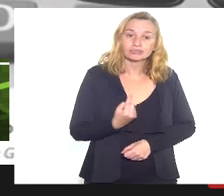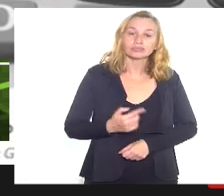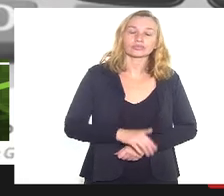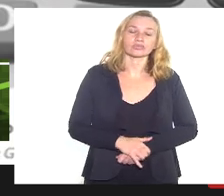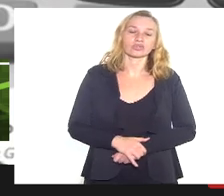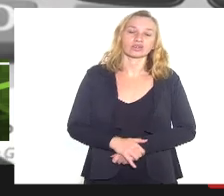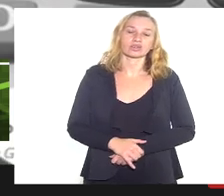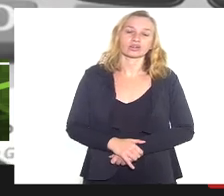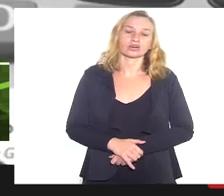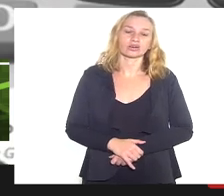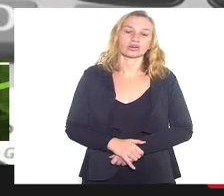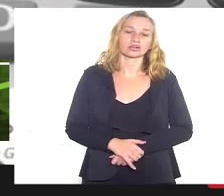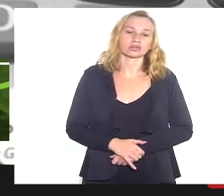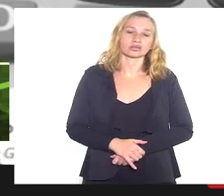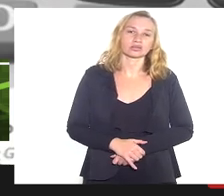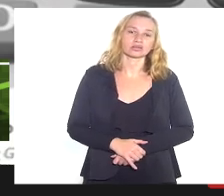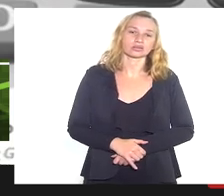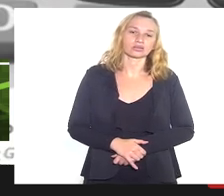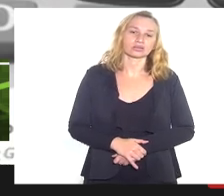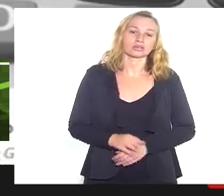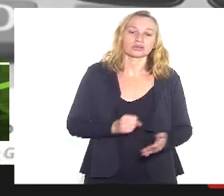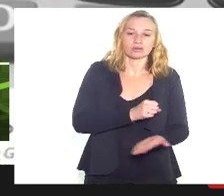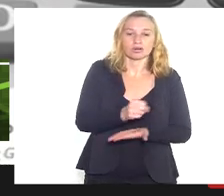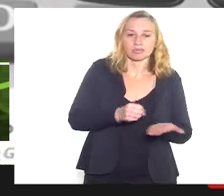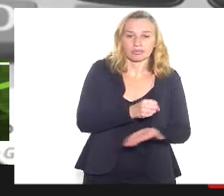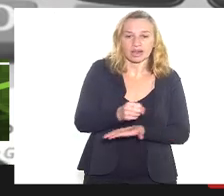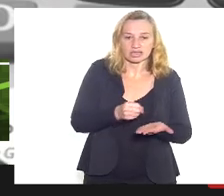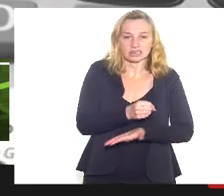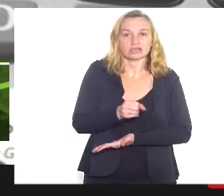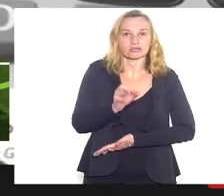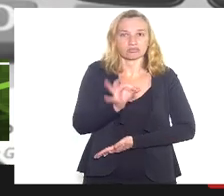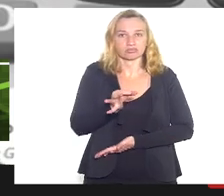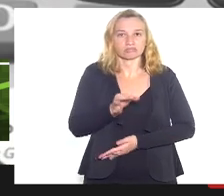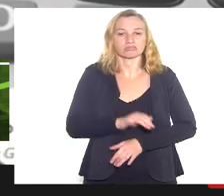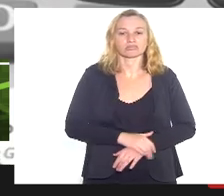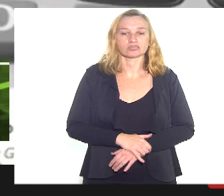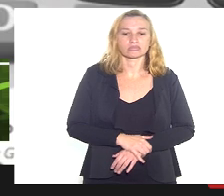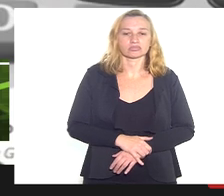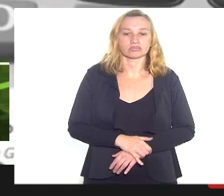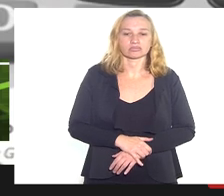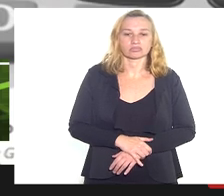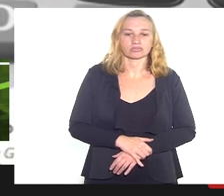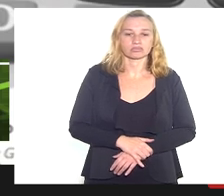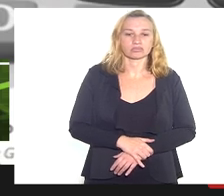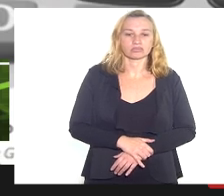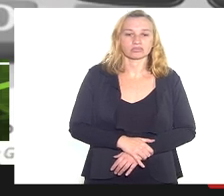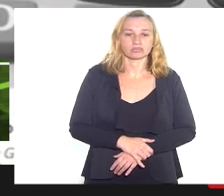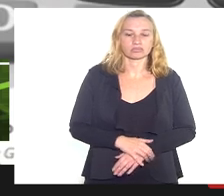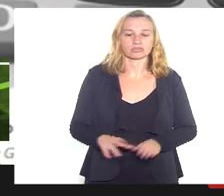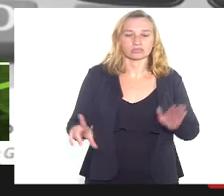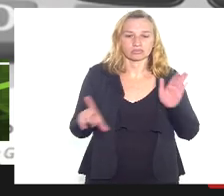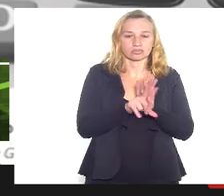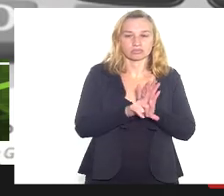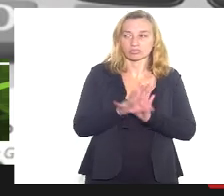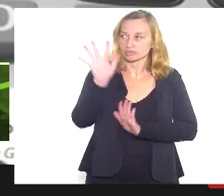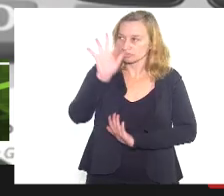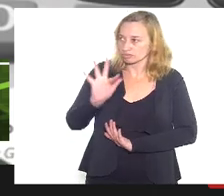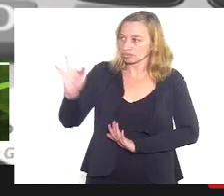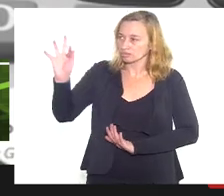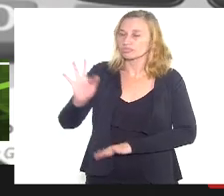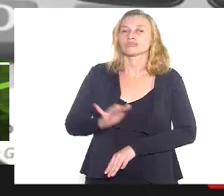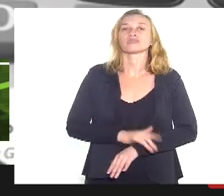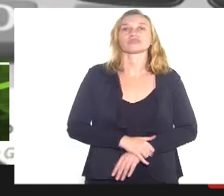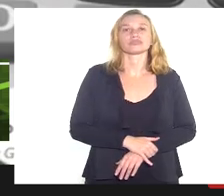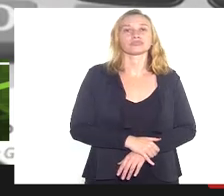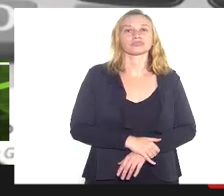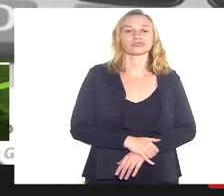que nós temos uma base legal que deriva da legislação federal e